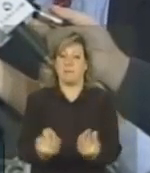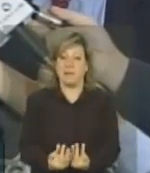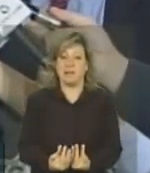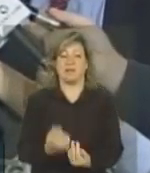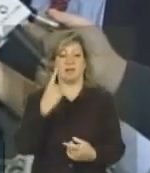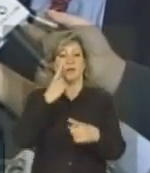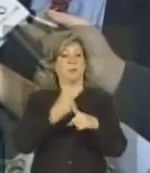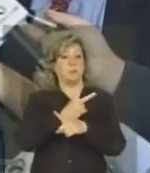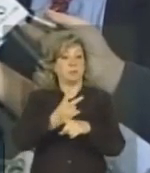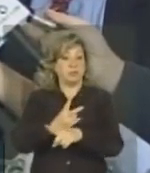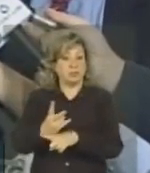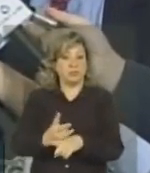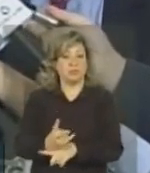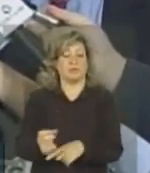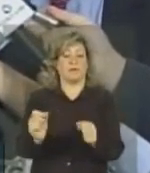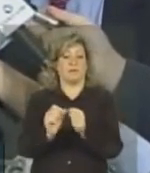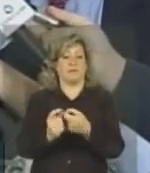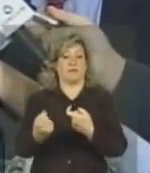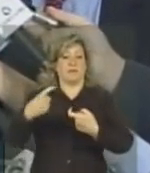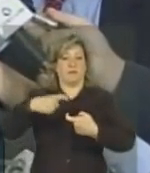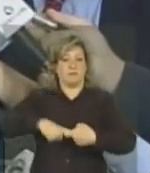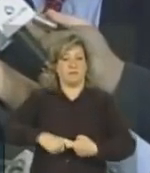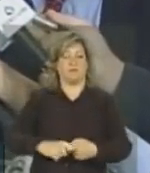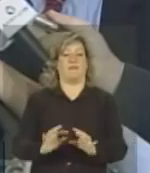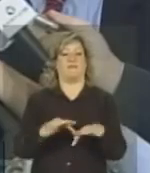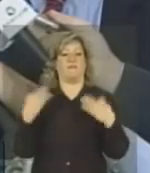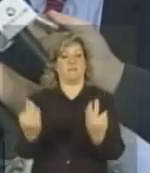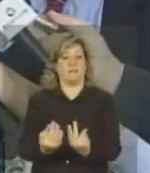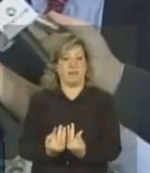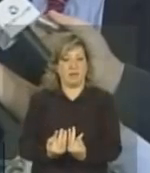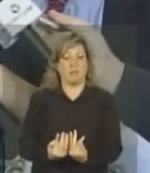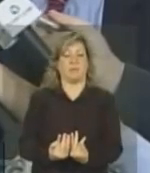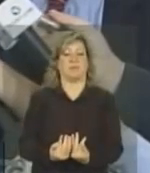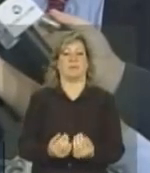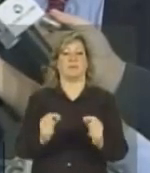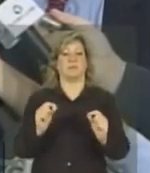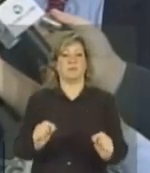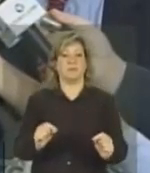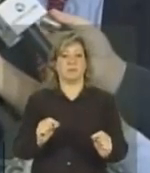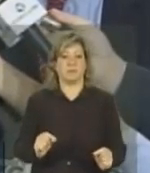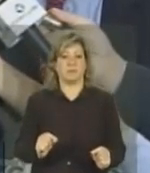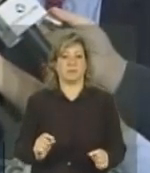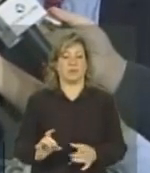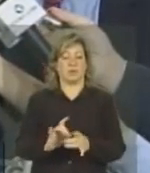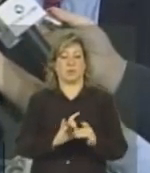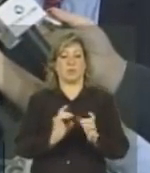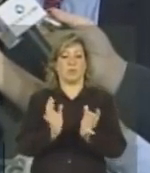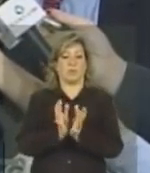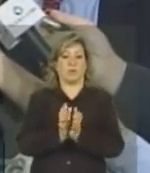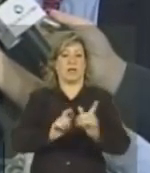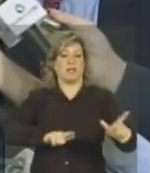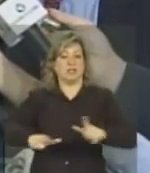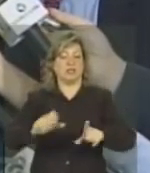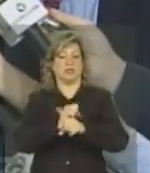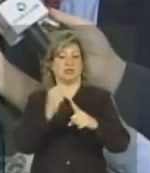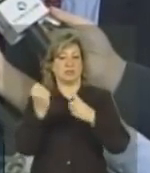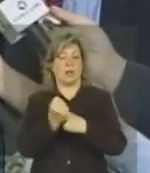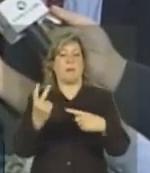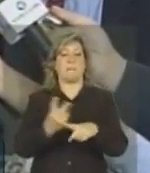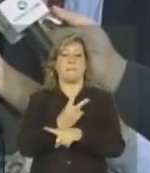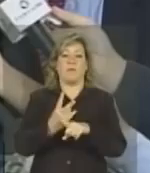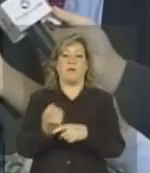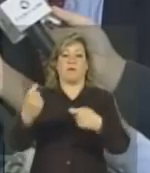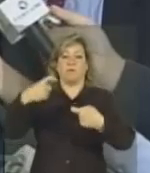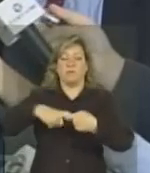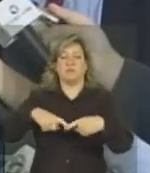busque reconstruir seus vínculos com a família, os vínculos com as suas atividades sociais, buscar a reinserção social,